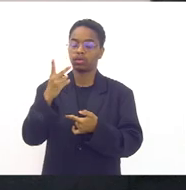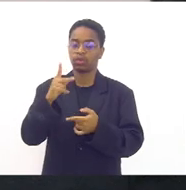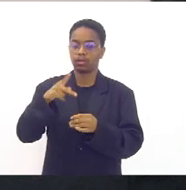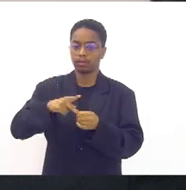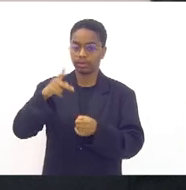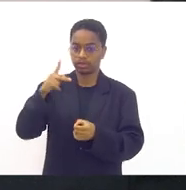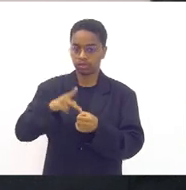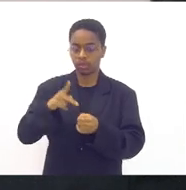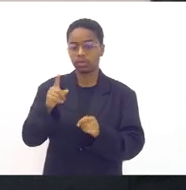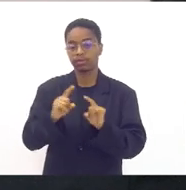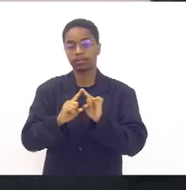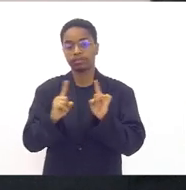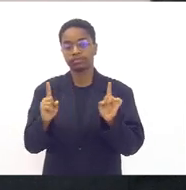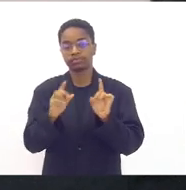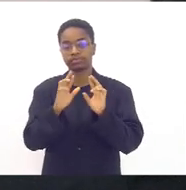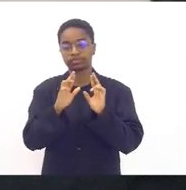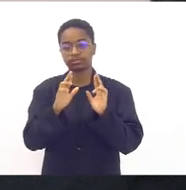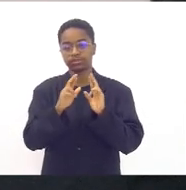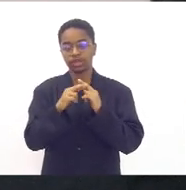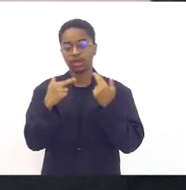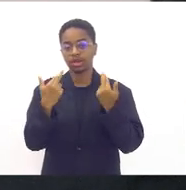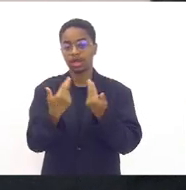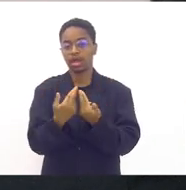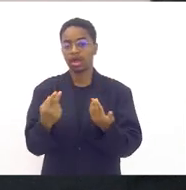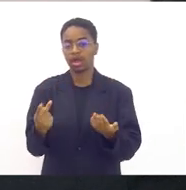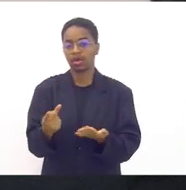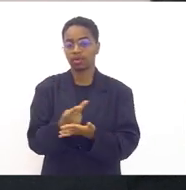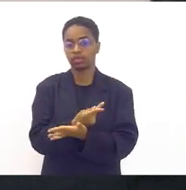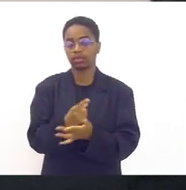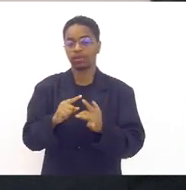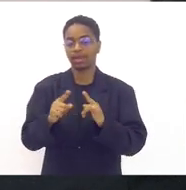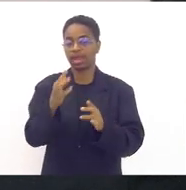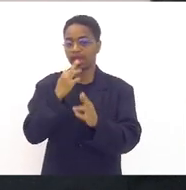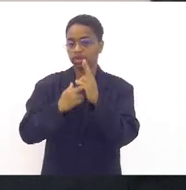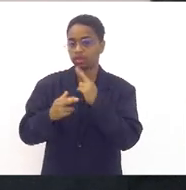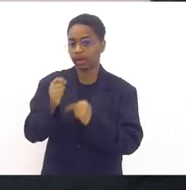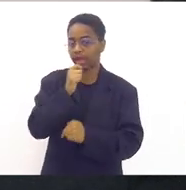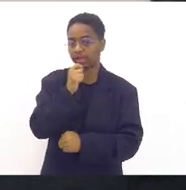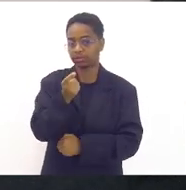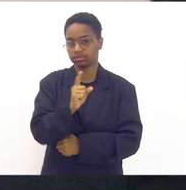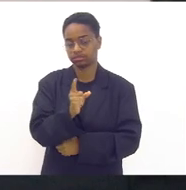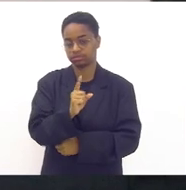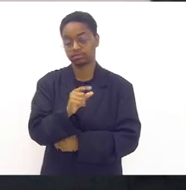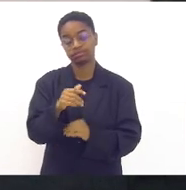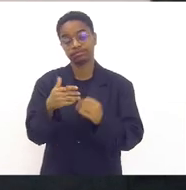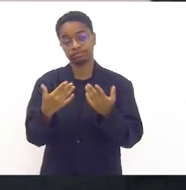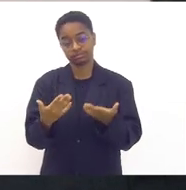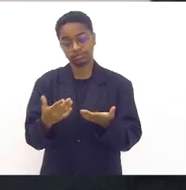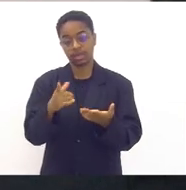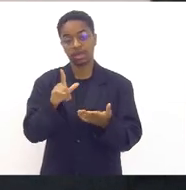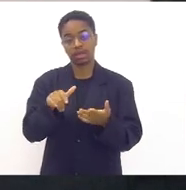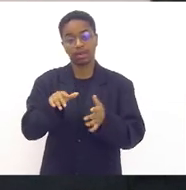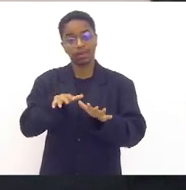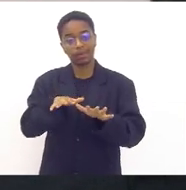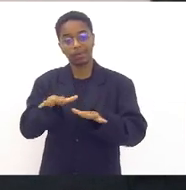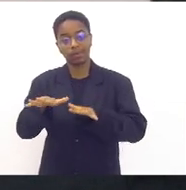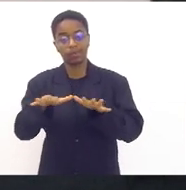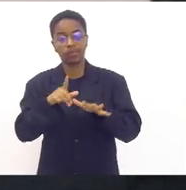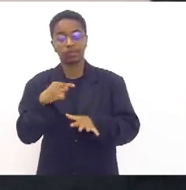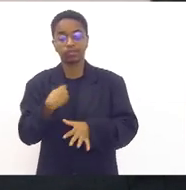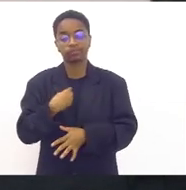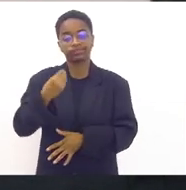audiência é algo que aconteceu e não tivemos resposta da agência. Então, assim, é um movimento que nós estamos fazendo